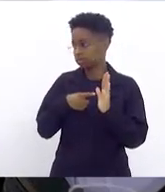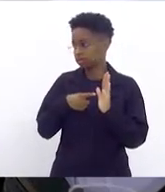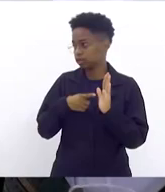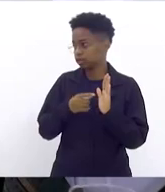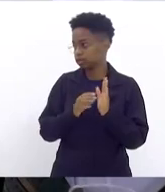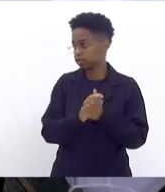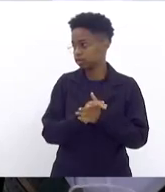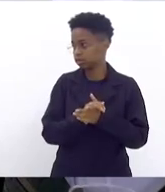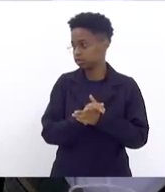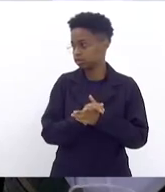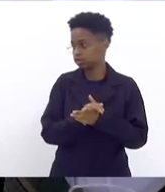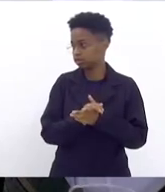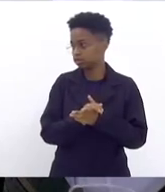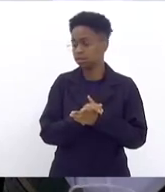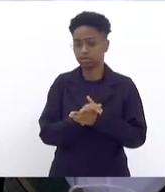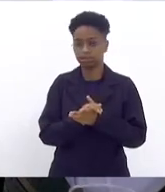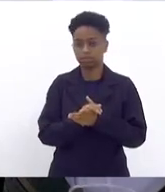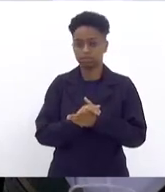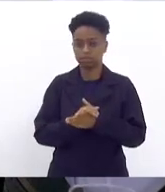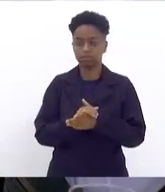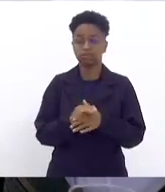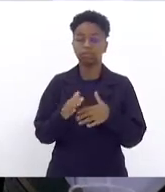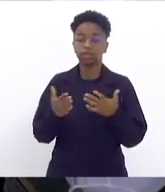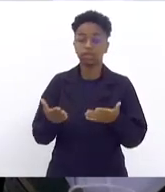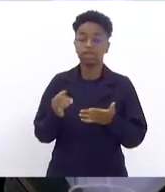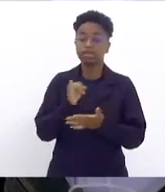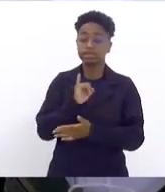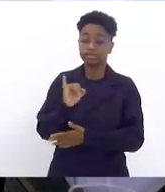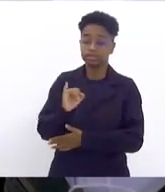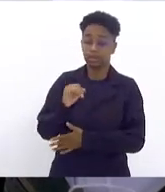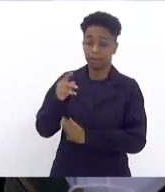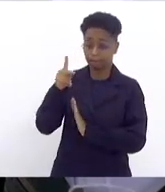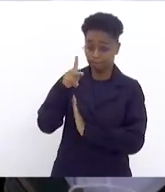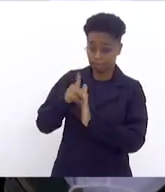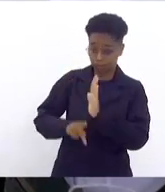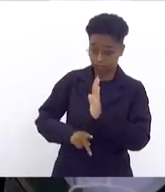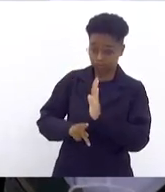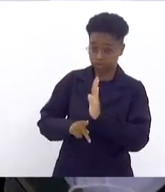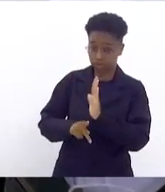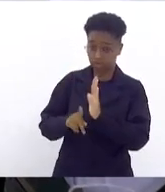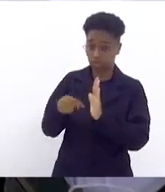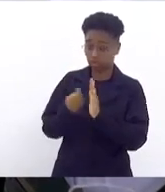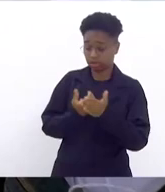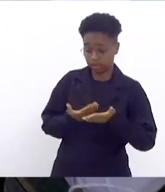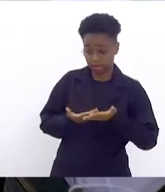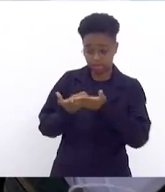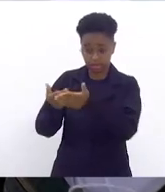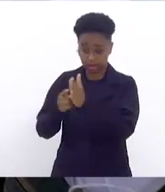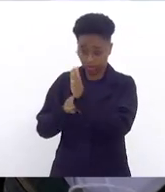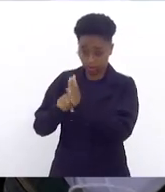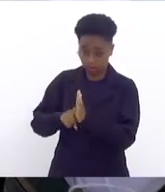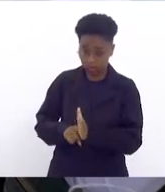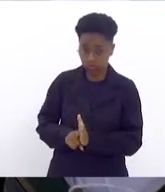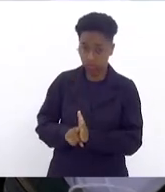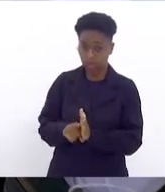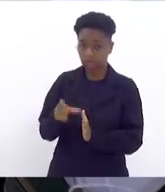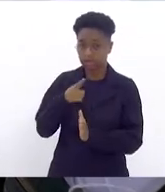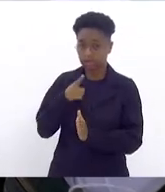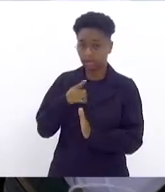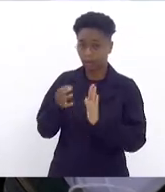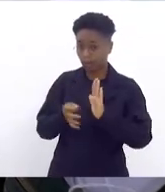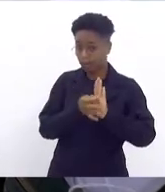para o tombamento. Aí a minha questão é que se a gente, nesse projeto, encaminha para consulta e vem um